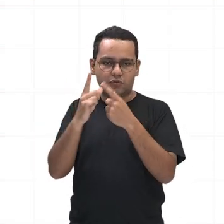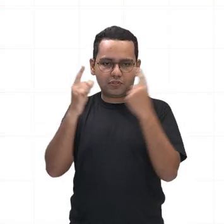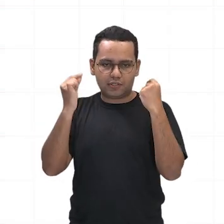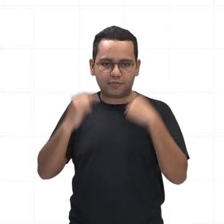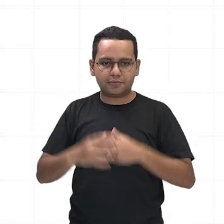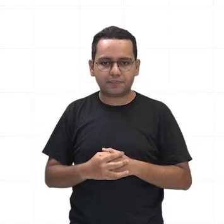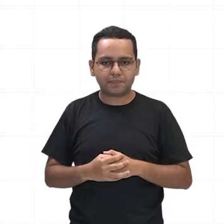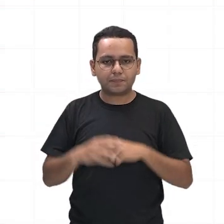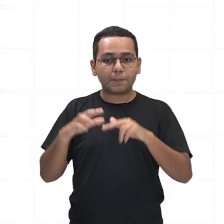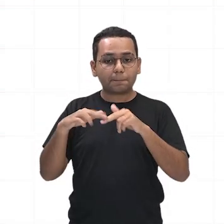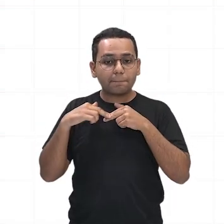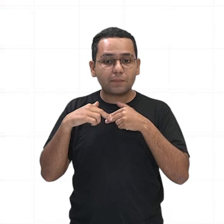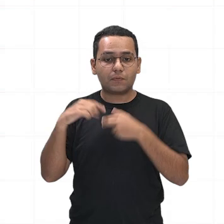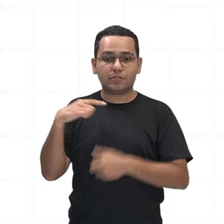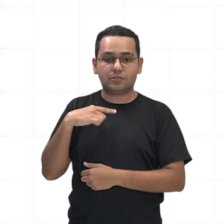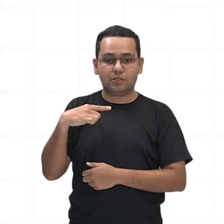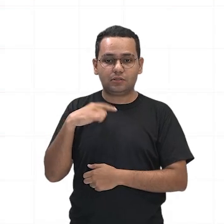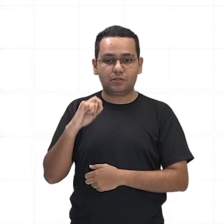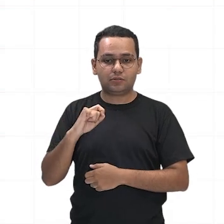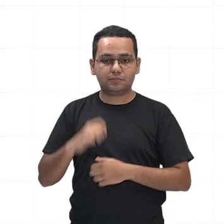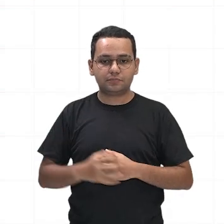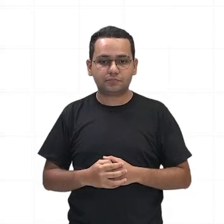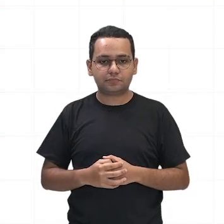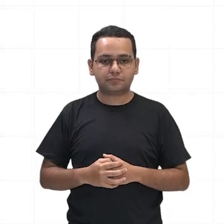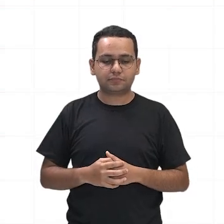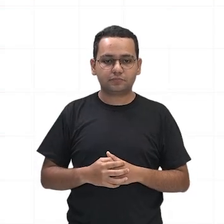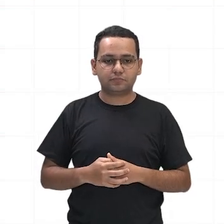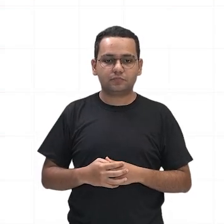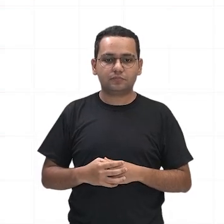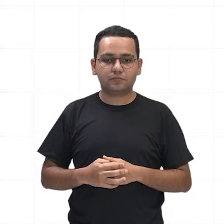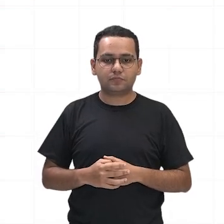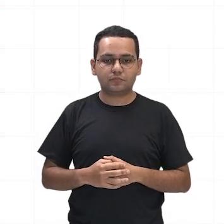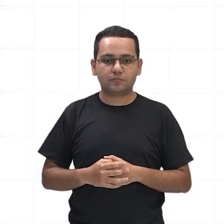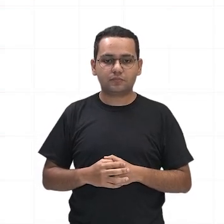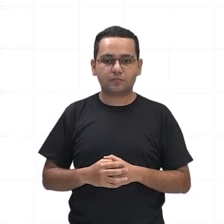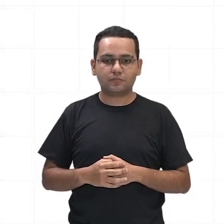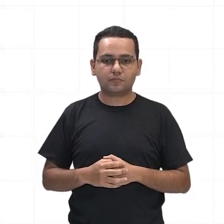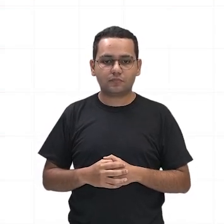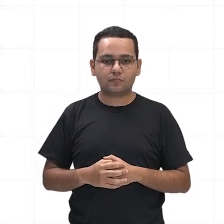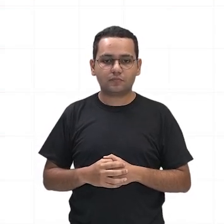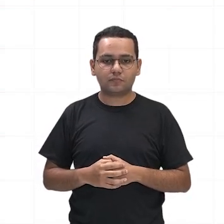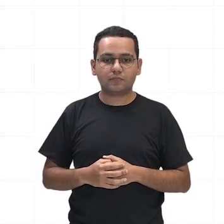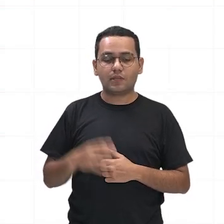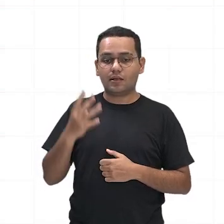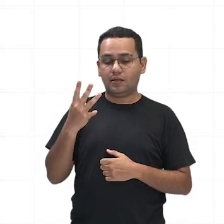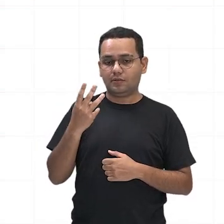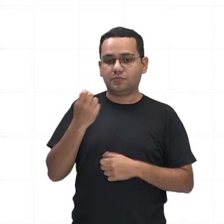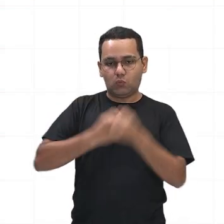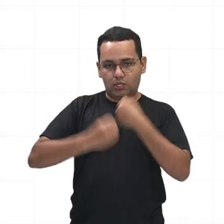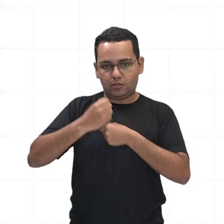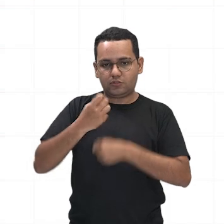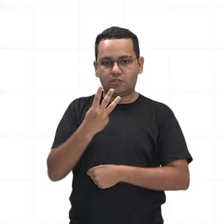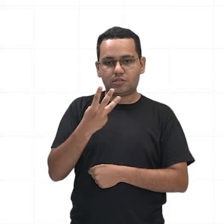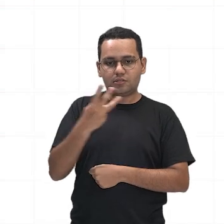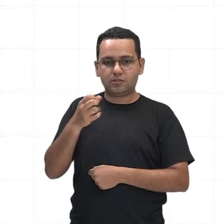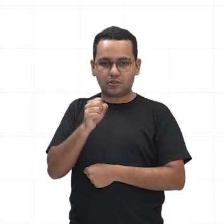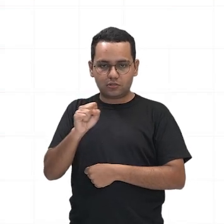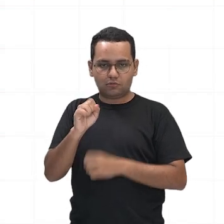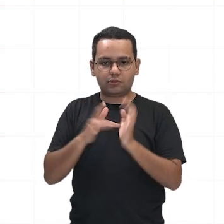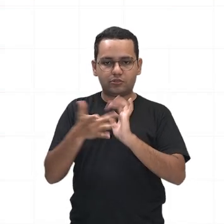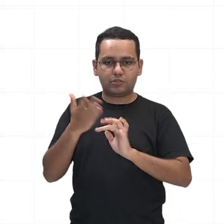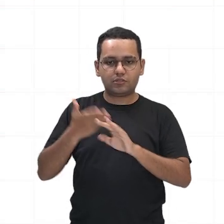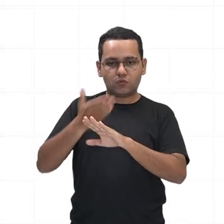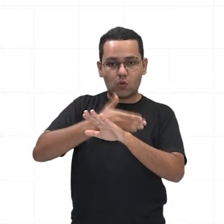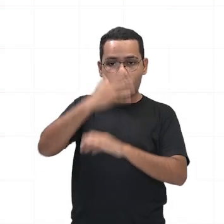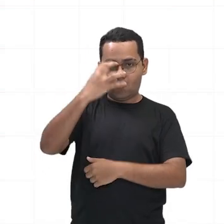venceu, mas eles não conseguiram conter a força do Império Macedônico. Em 338 a.C., o rei macedônico